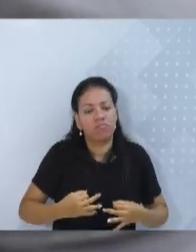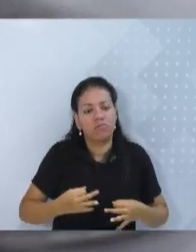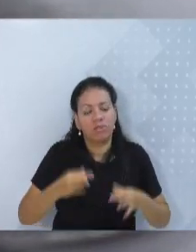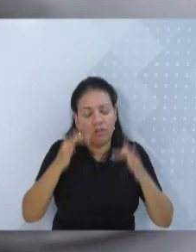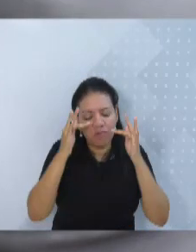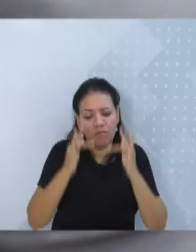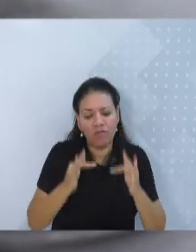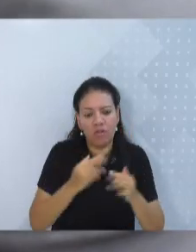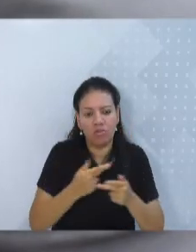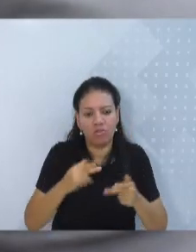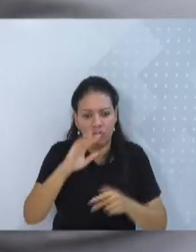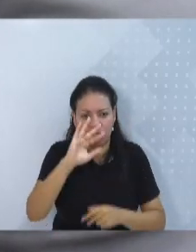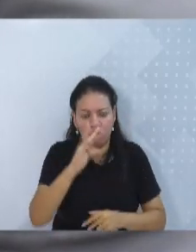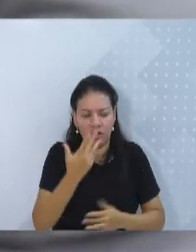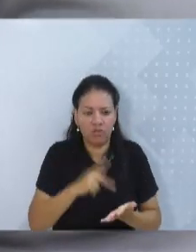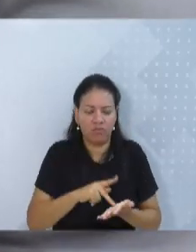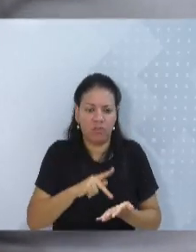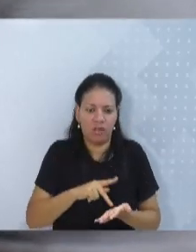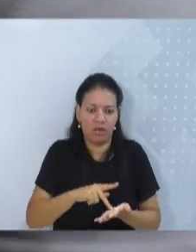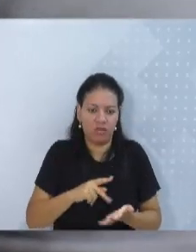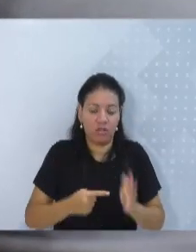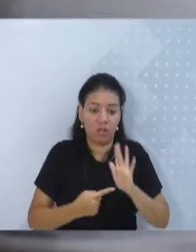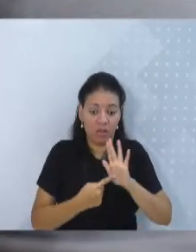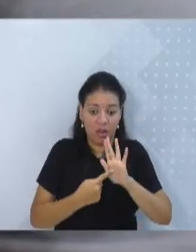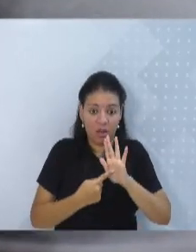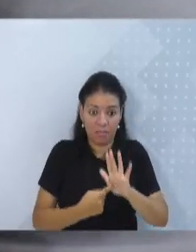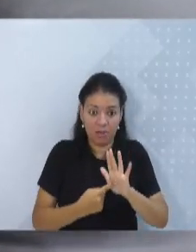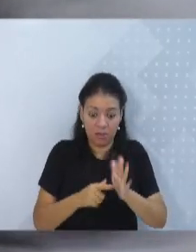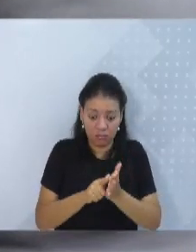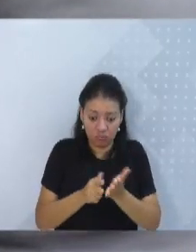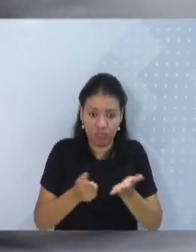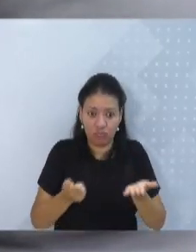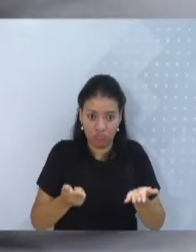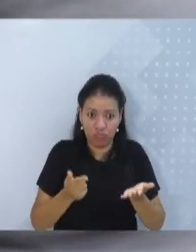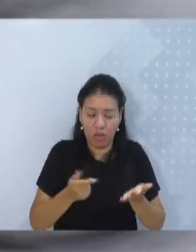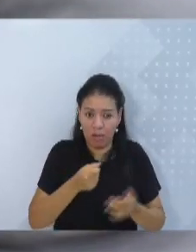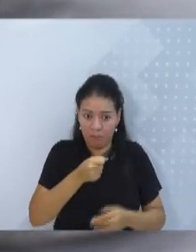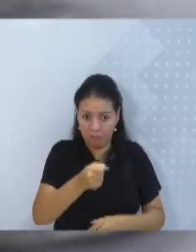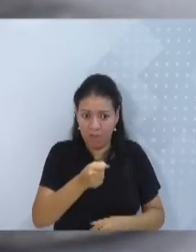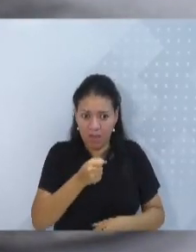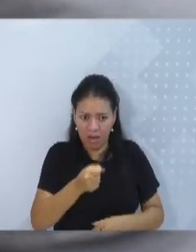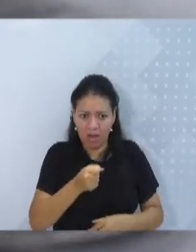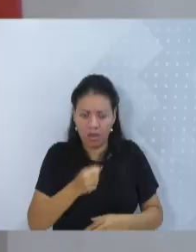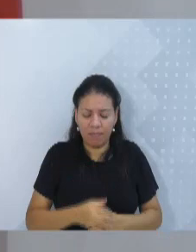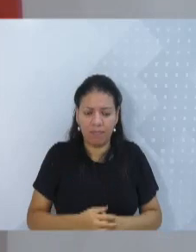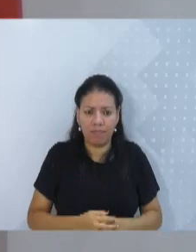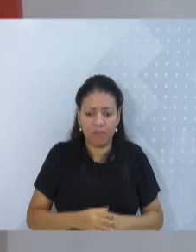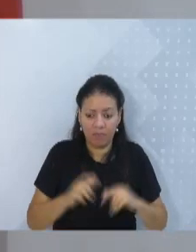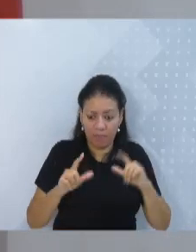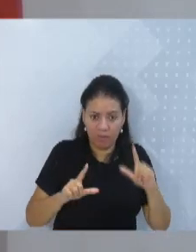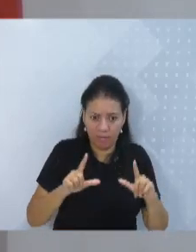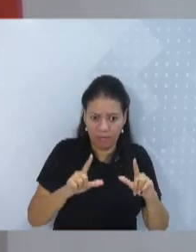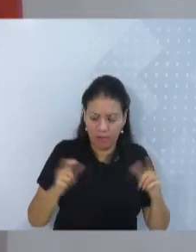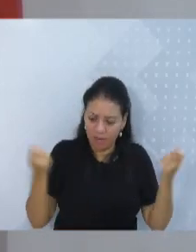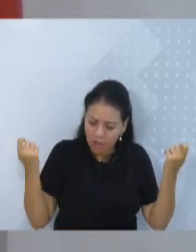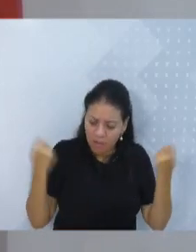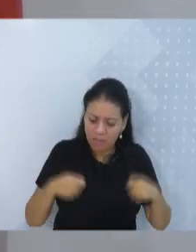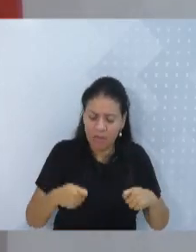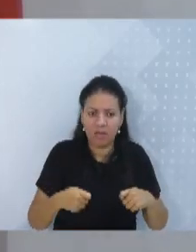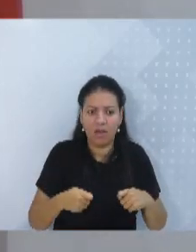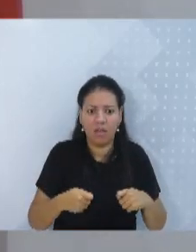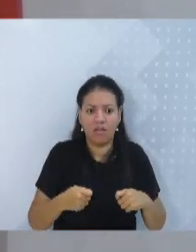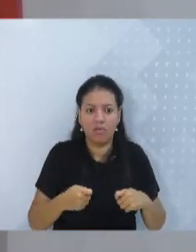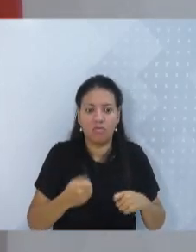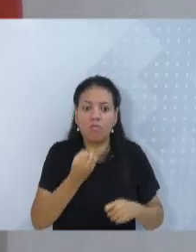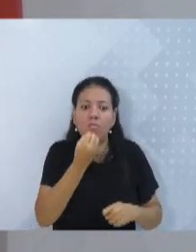aos fatos apresentar um jornal ele te dá a possibilidade de trazer